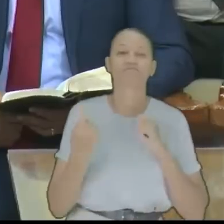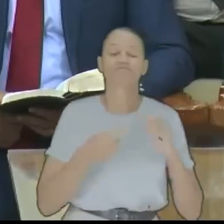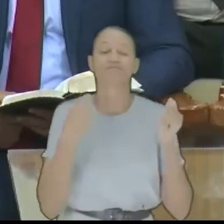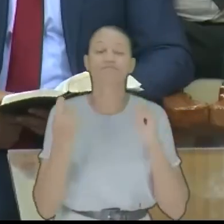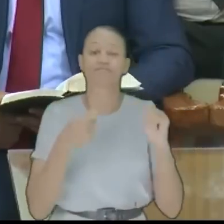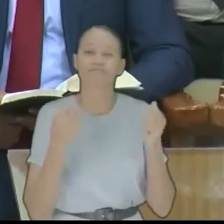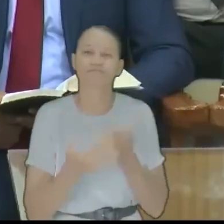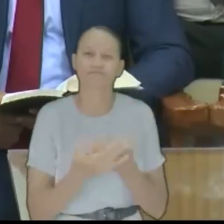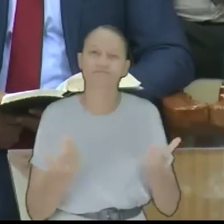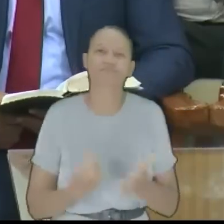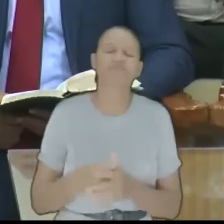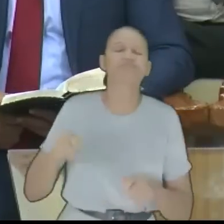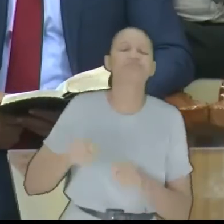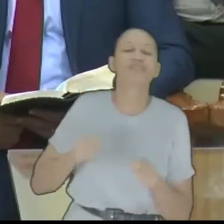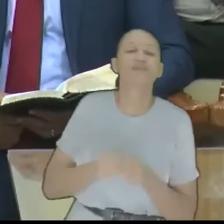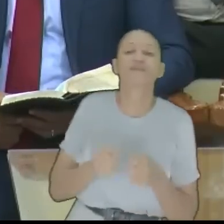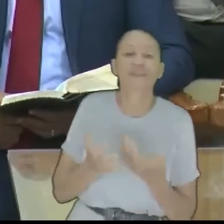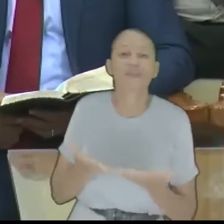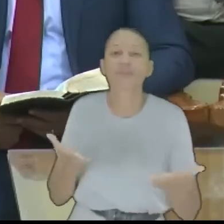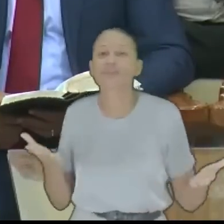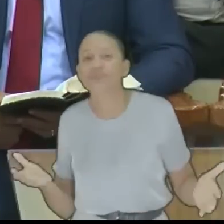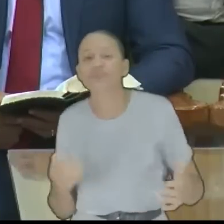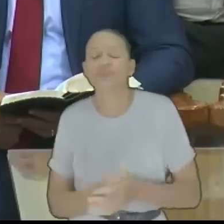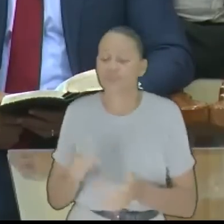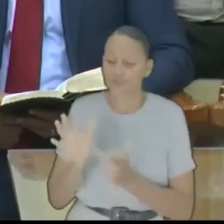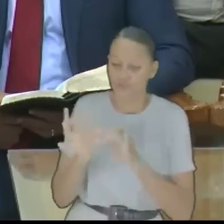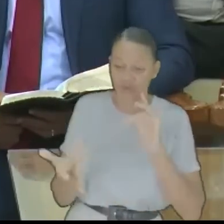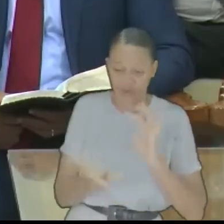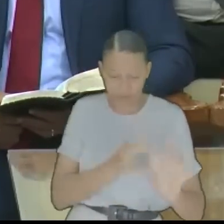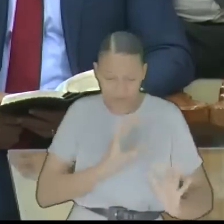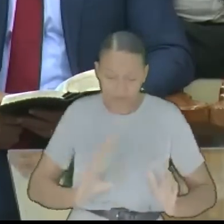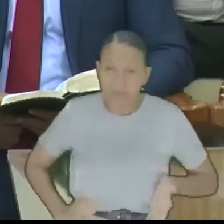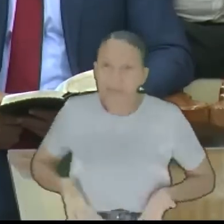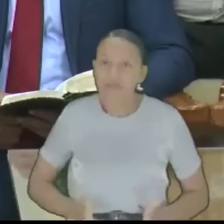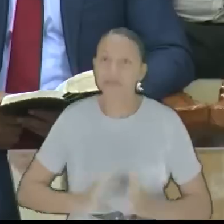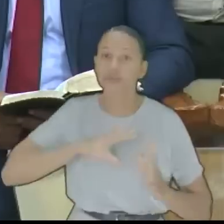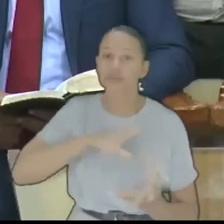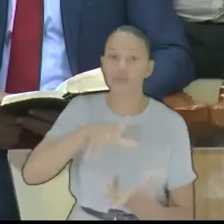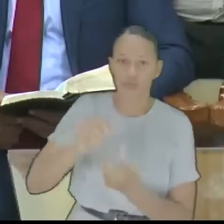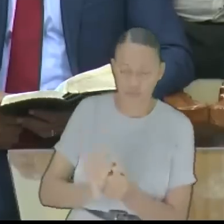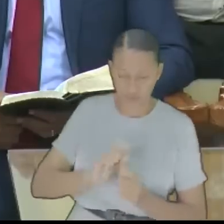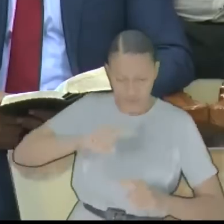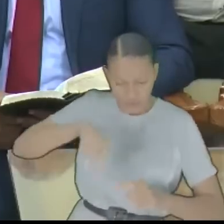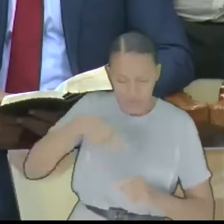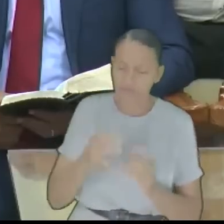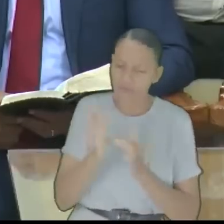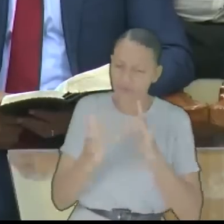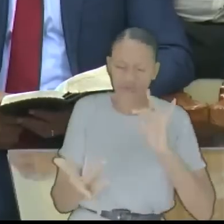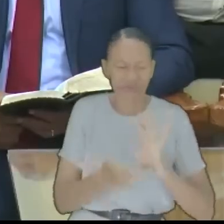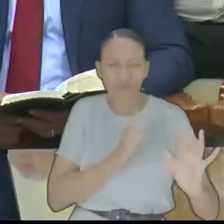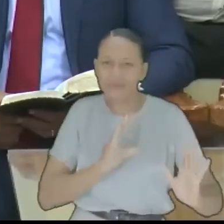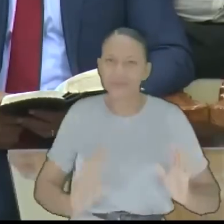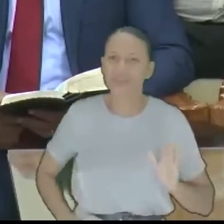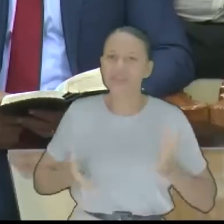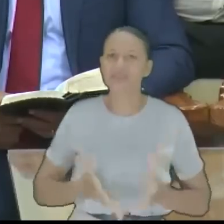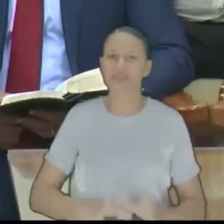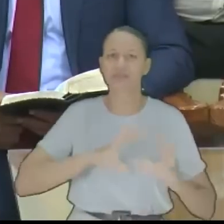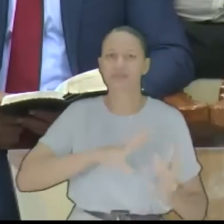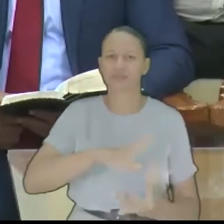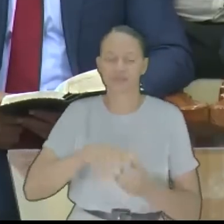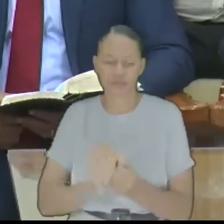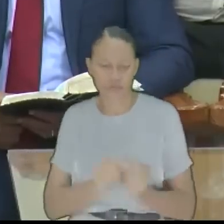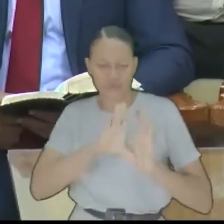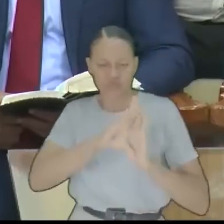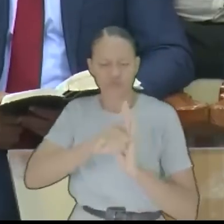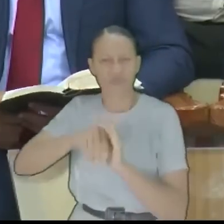Aleluia. Quem fez isso foi quando Cristo veio à terra. Foi depois que Jesus veio à terra que os conceitos